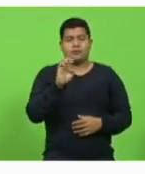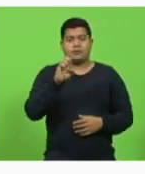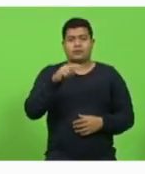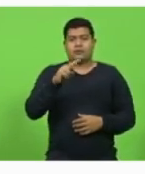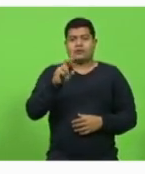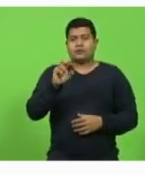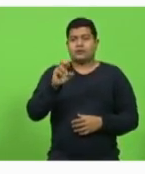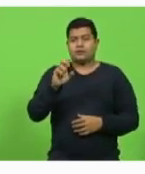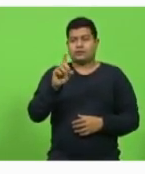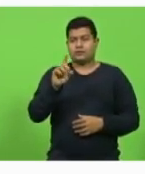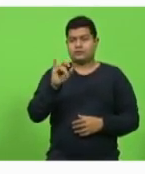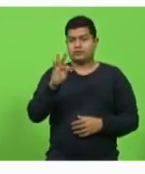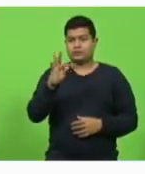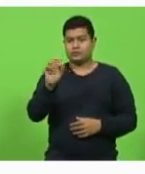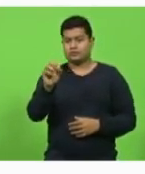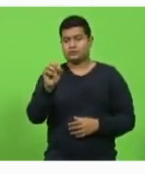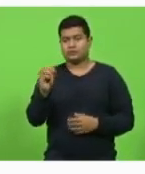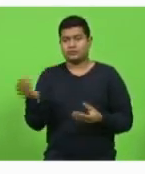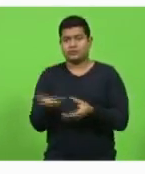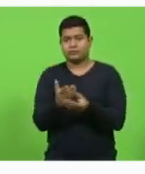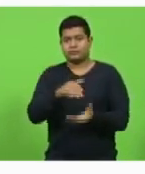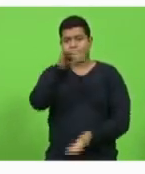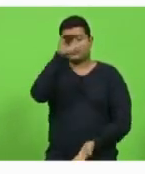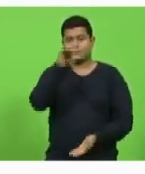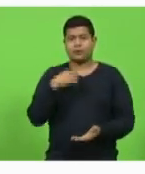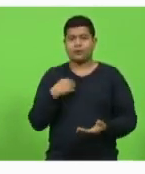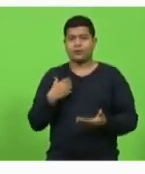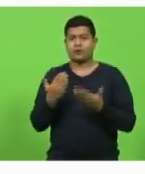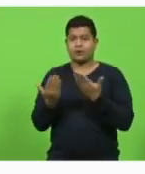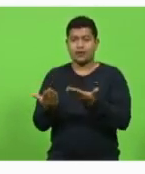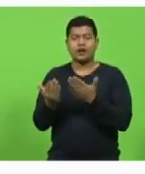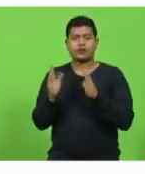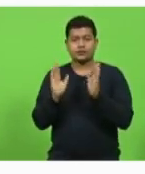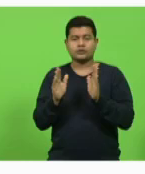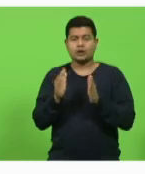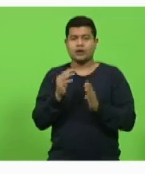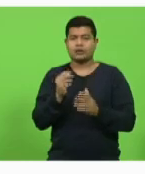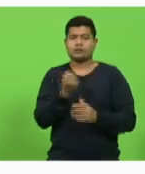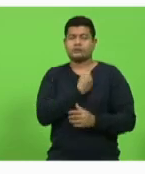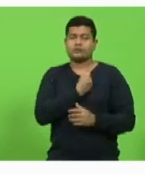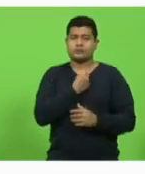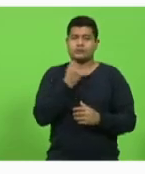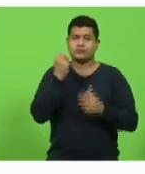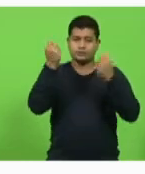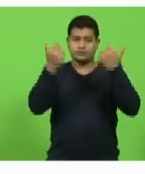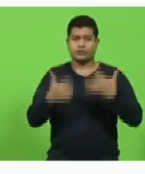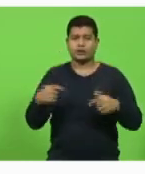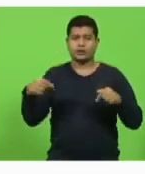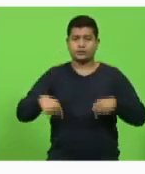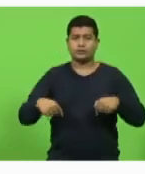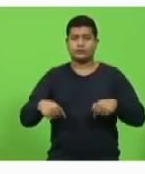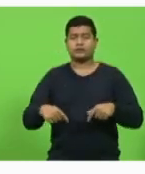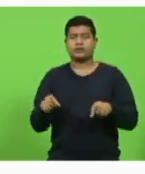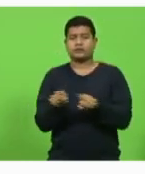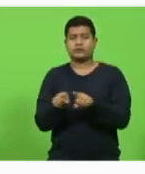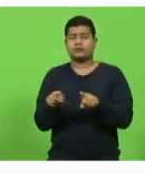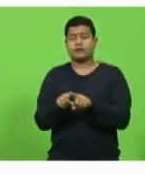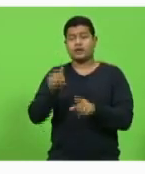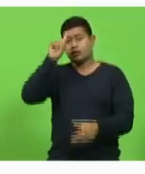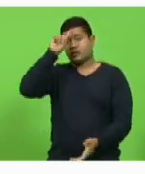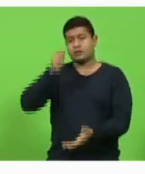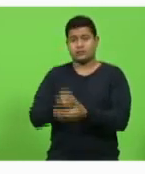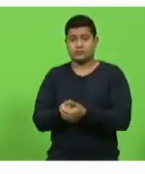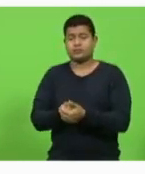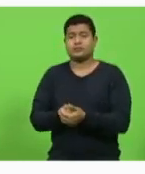inquérito tombado sobre o número tal, instaurado em face do mandatário estadual, determinou o arquivamento